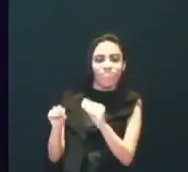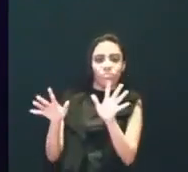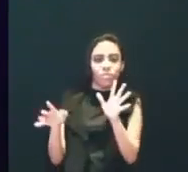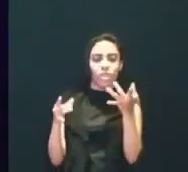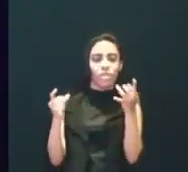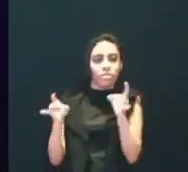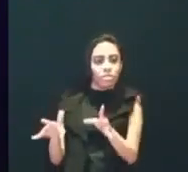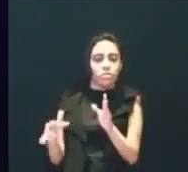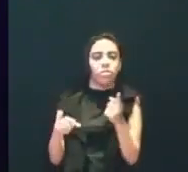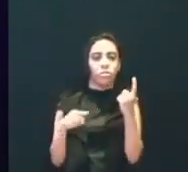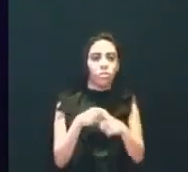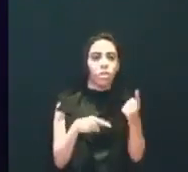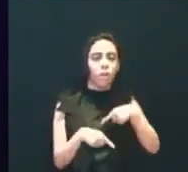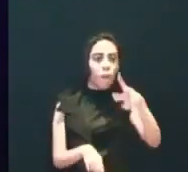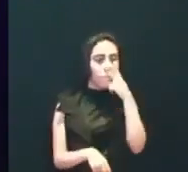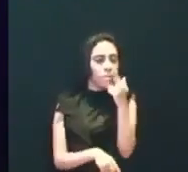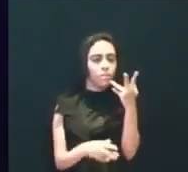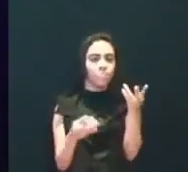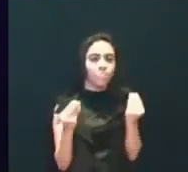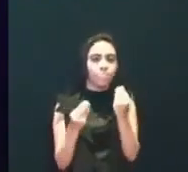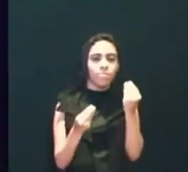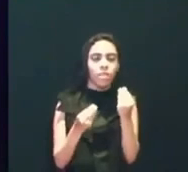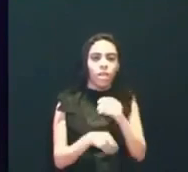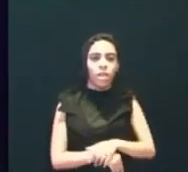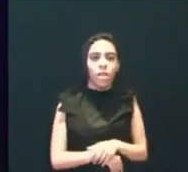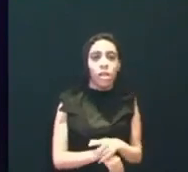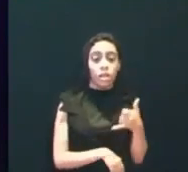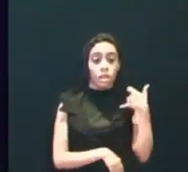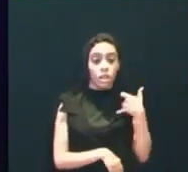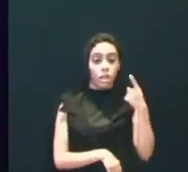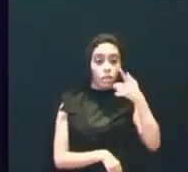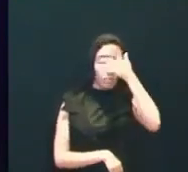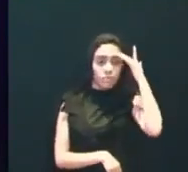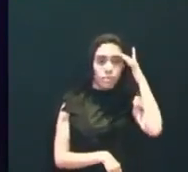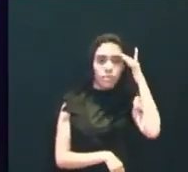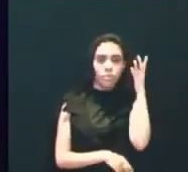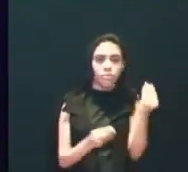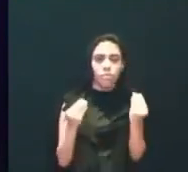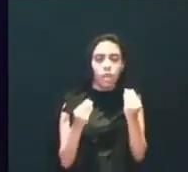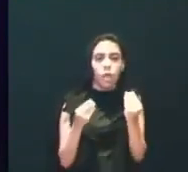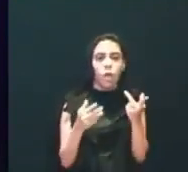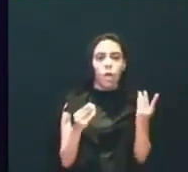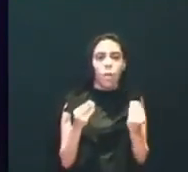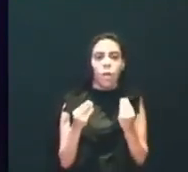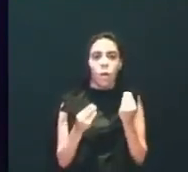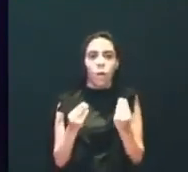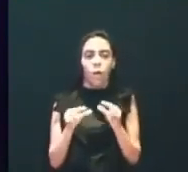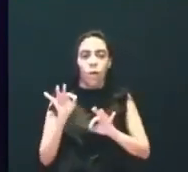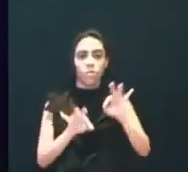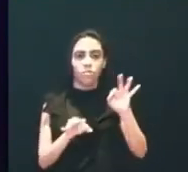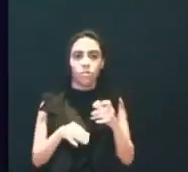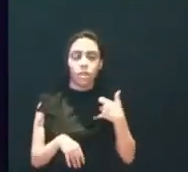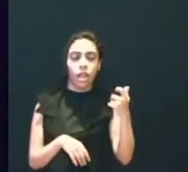né, diante dessas perspectivas, a idade do doador não aparentado para o transplante halogênico